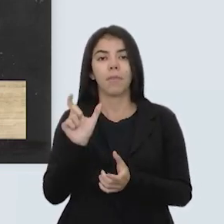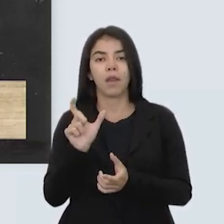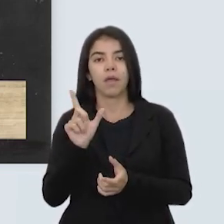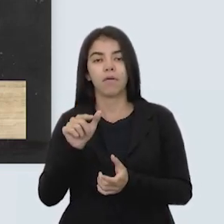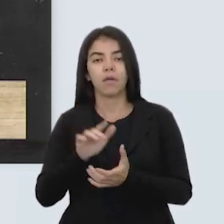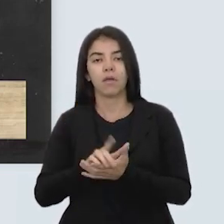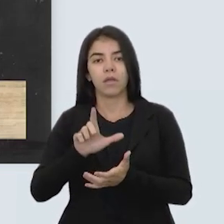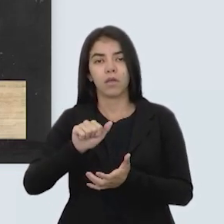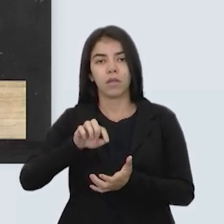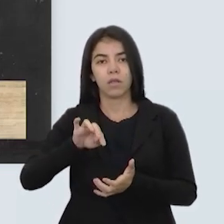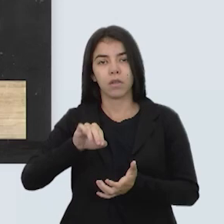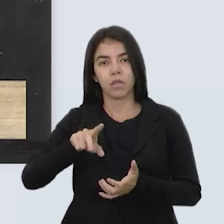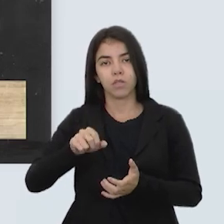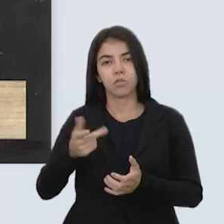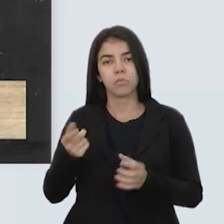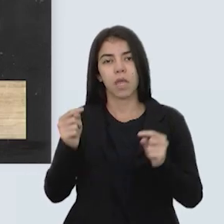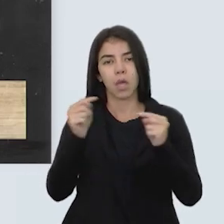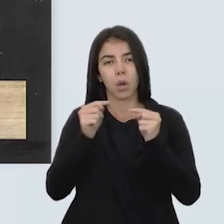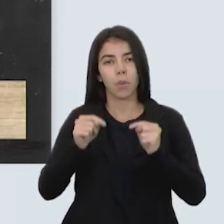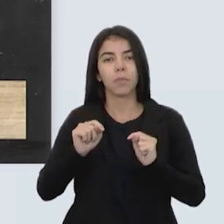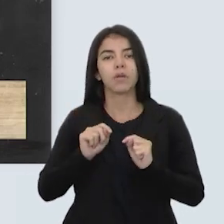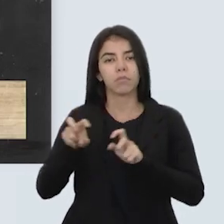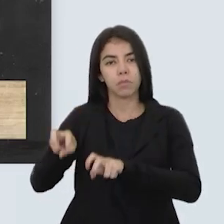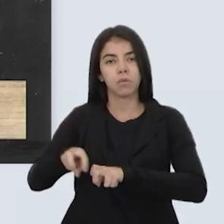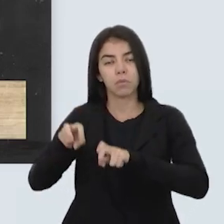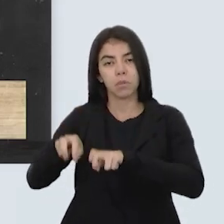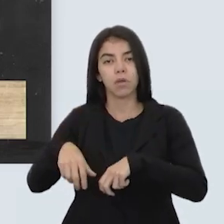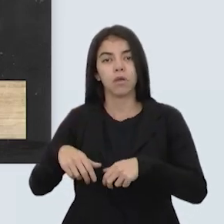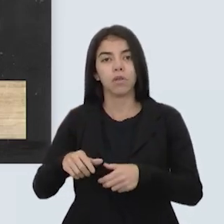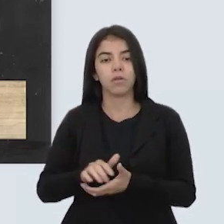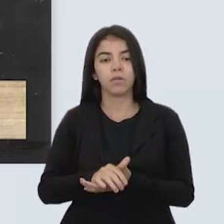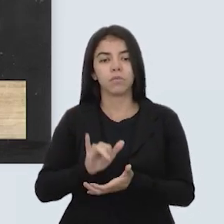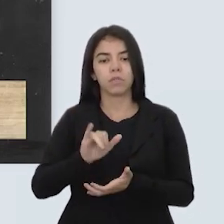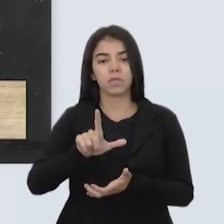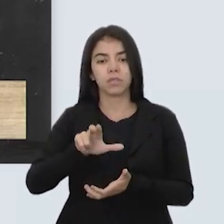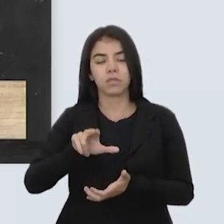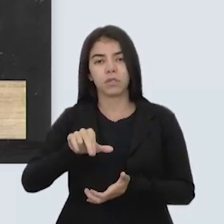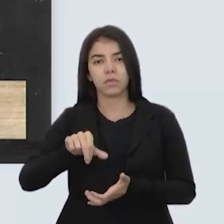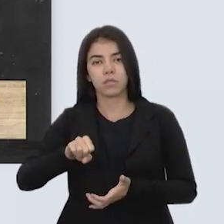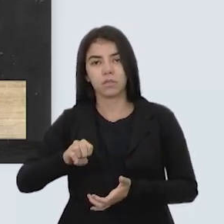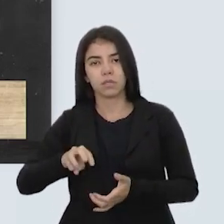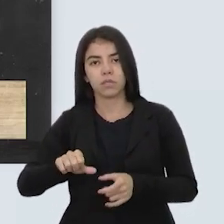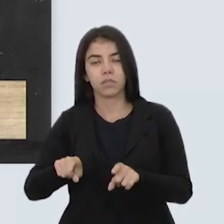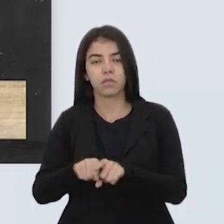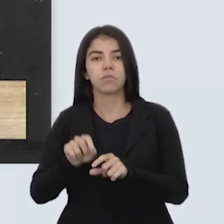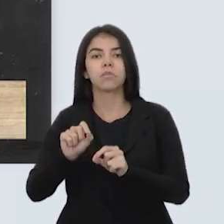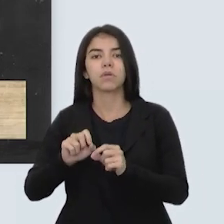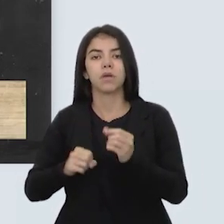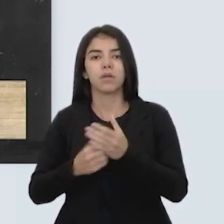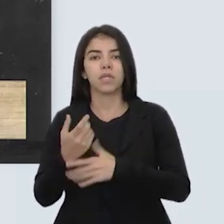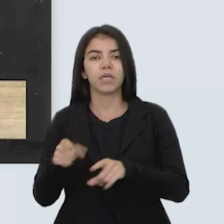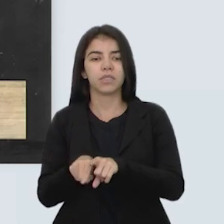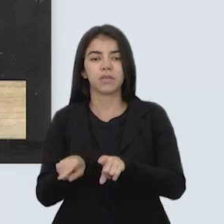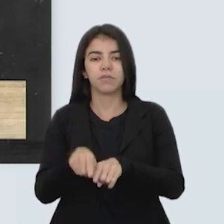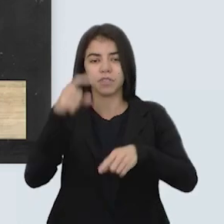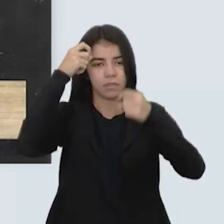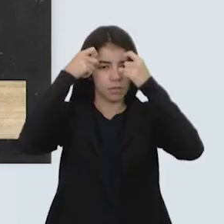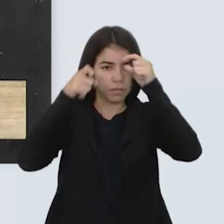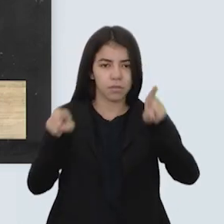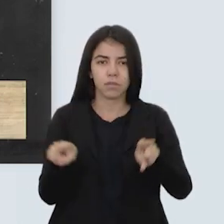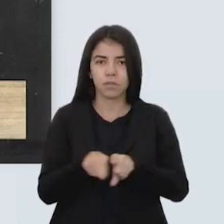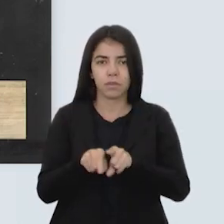à agricultura, por isso os iluministas usaram para significar o cultivo de novas ideias que